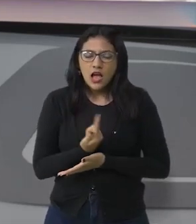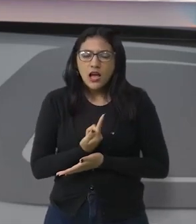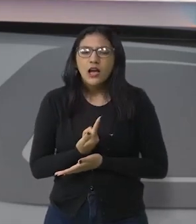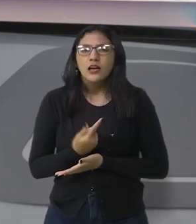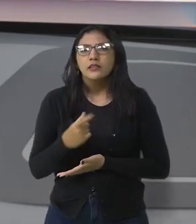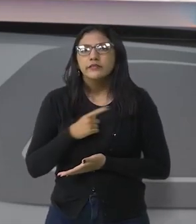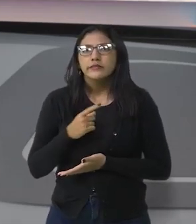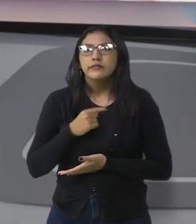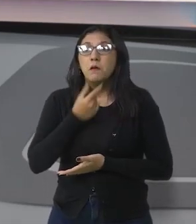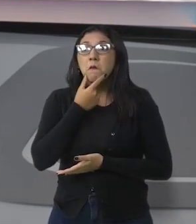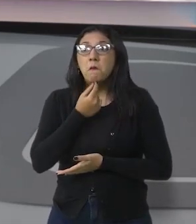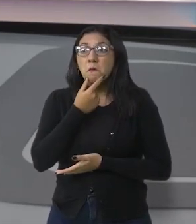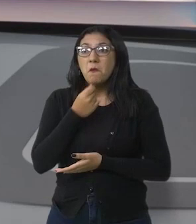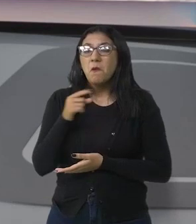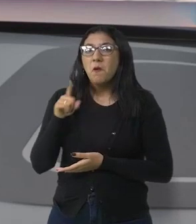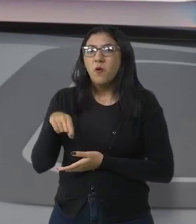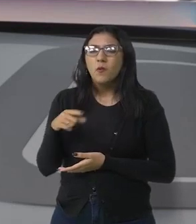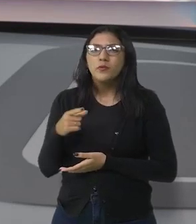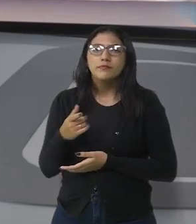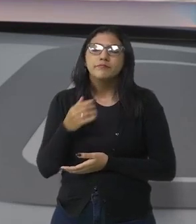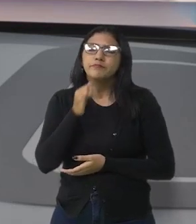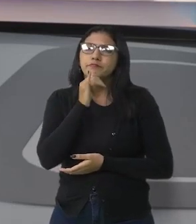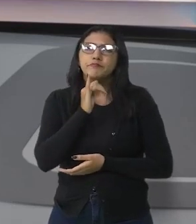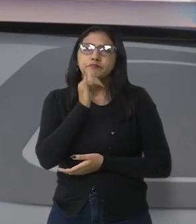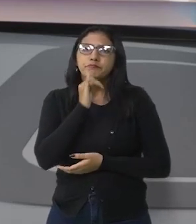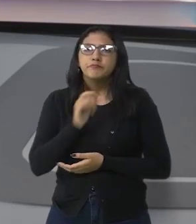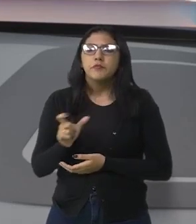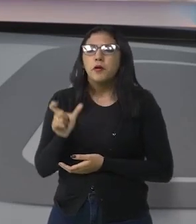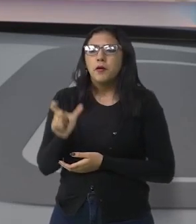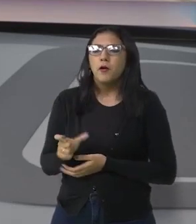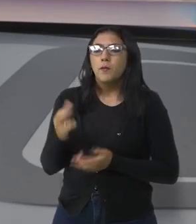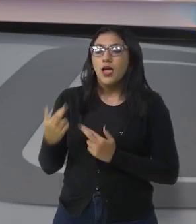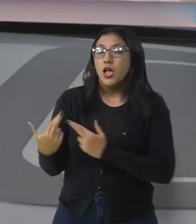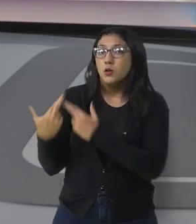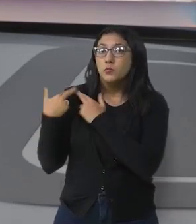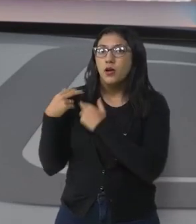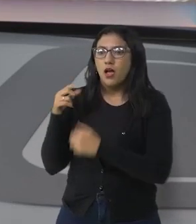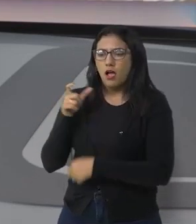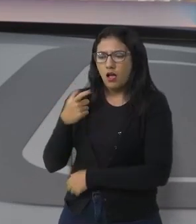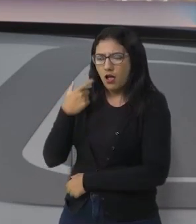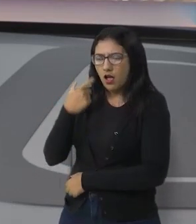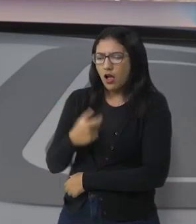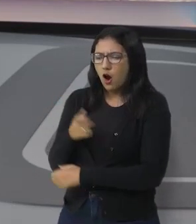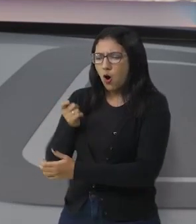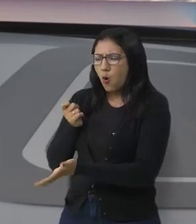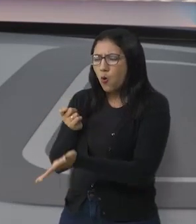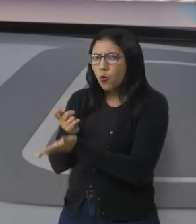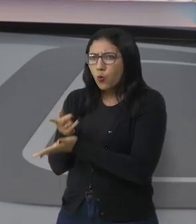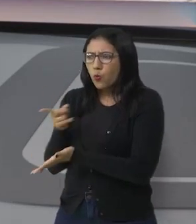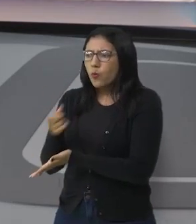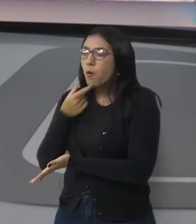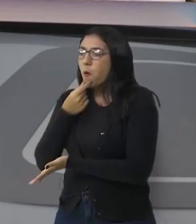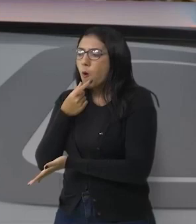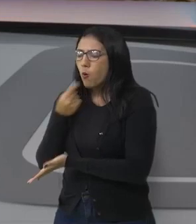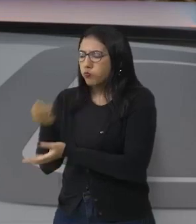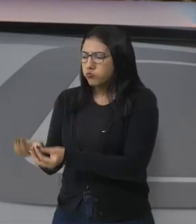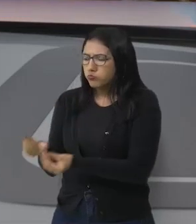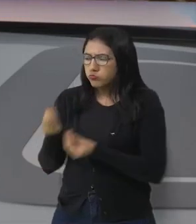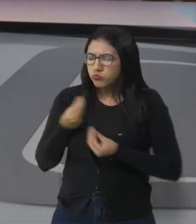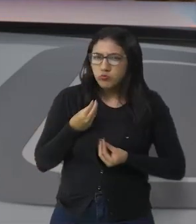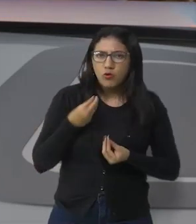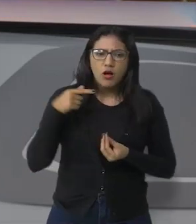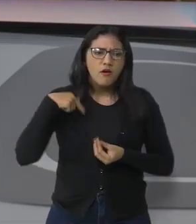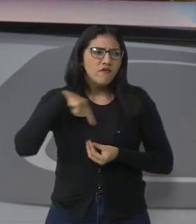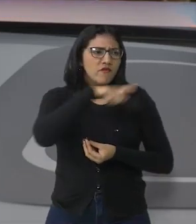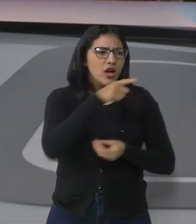produto, chamado atravessador ou o mediador, que é aquele que compra de fato a castanha do coletor e